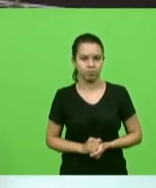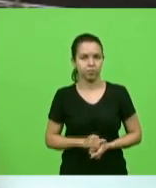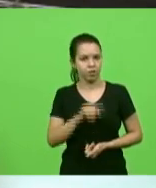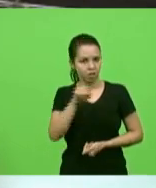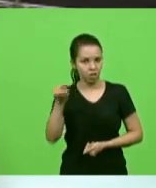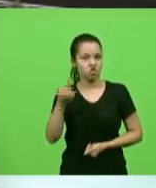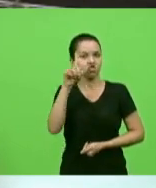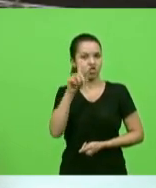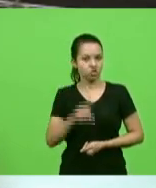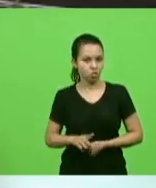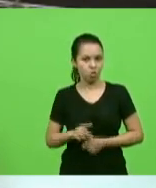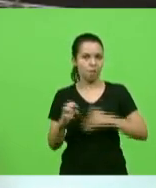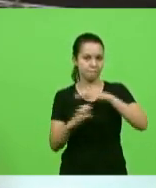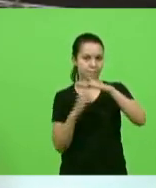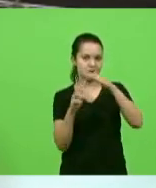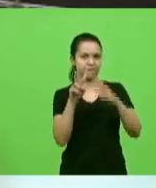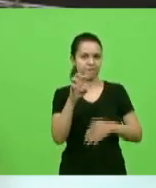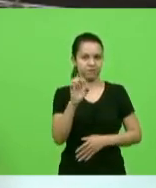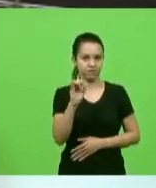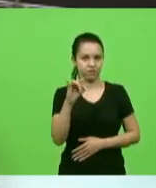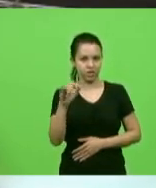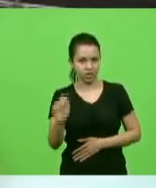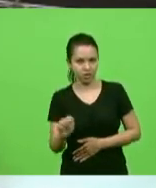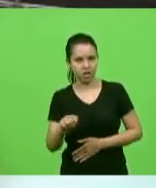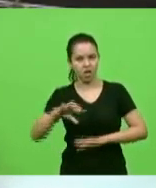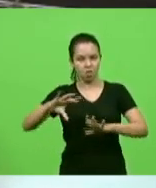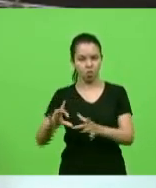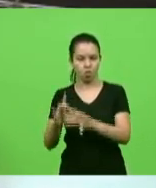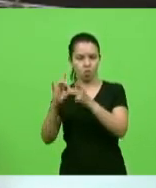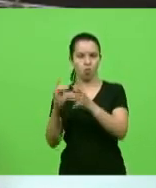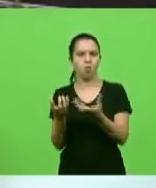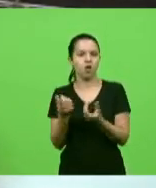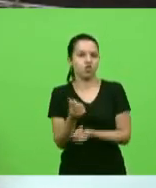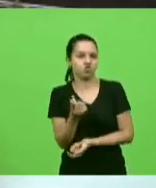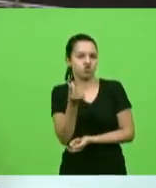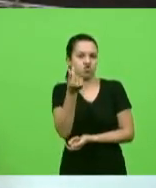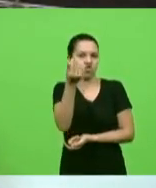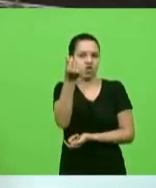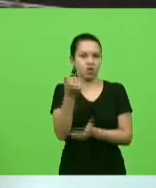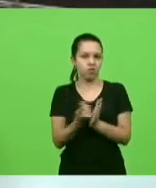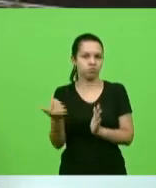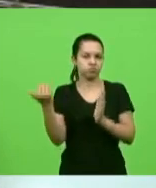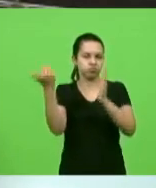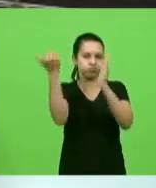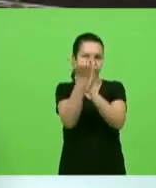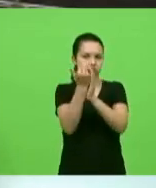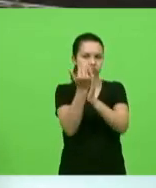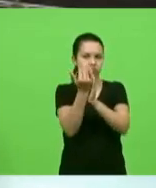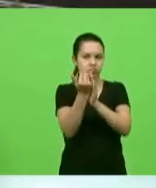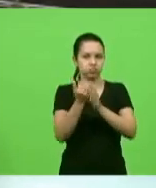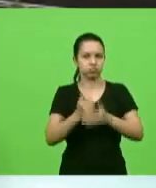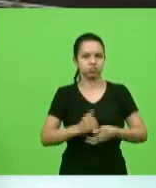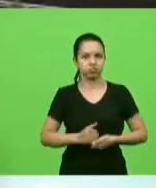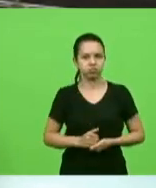Araújo diretores da pega médio nylons para obter vantagens financeiras ilícitas